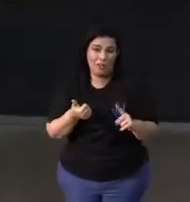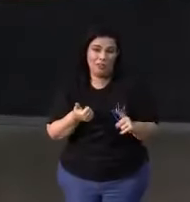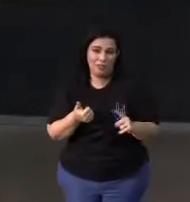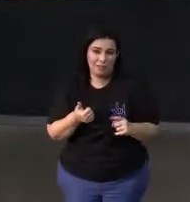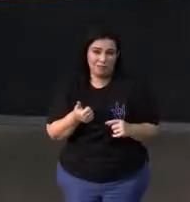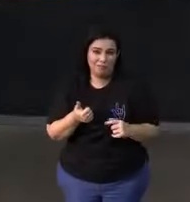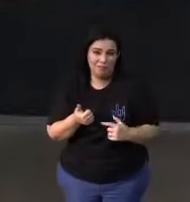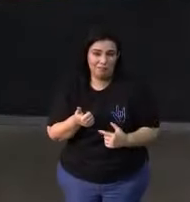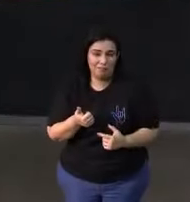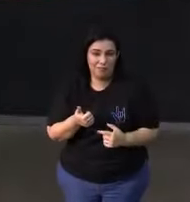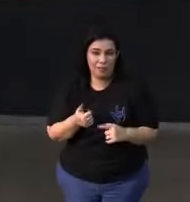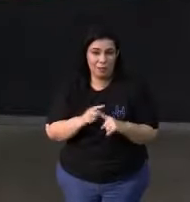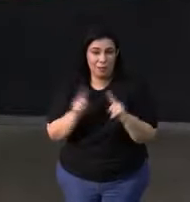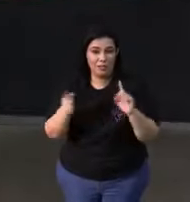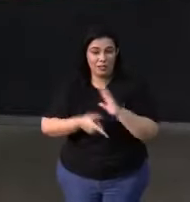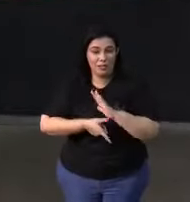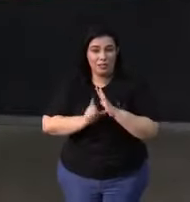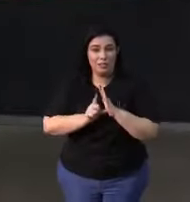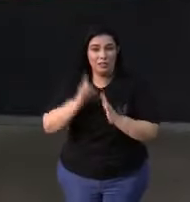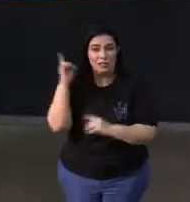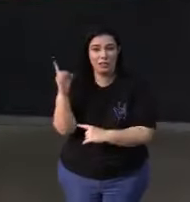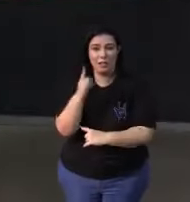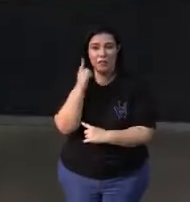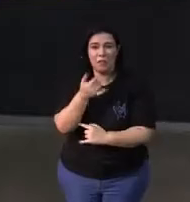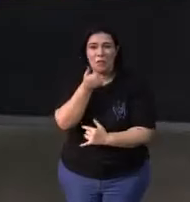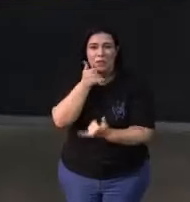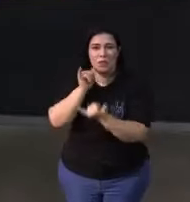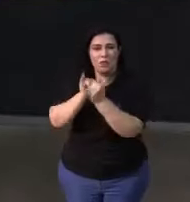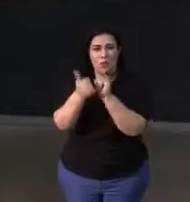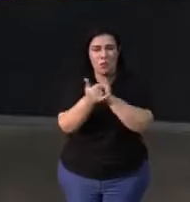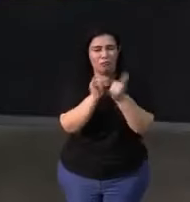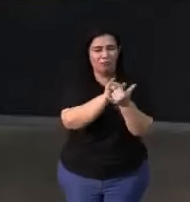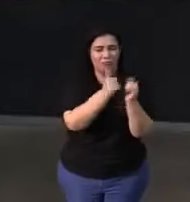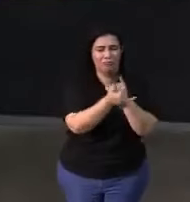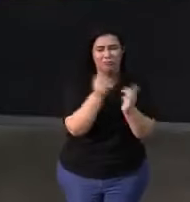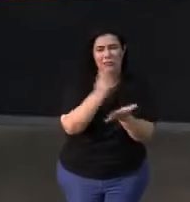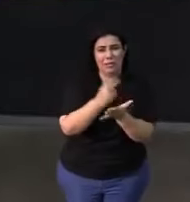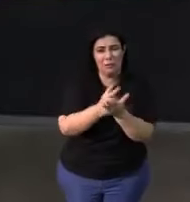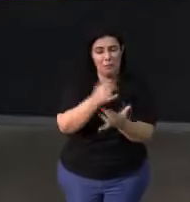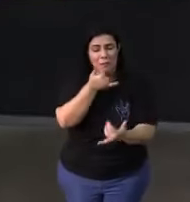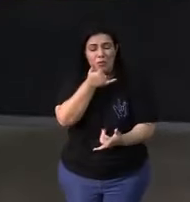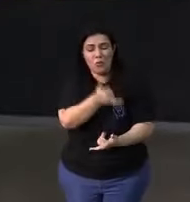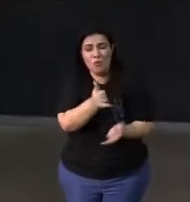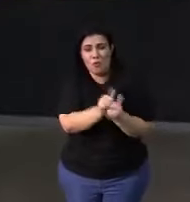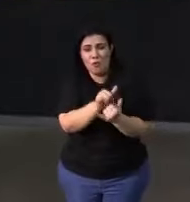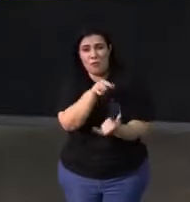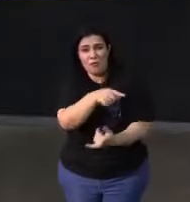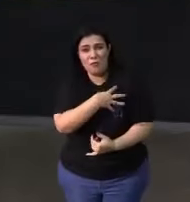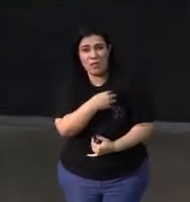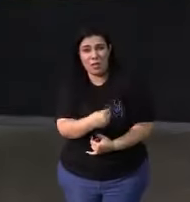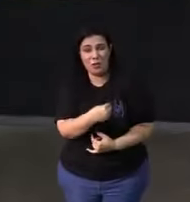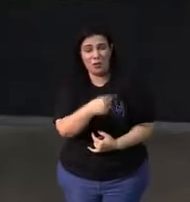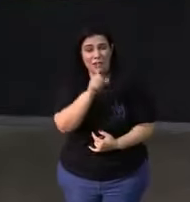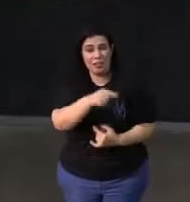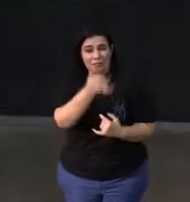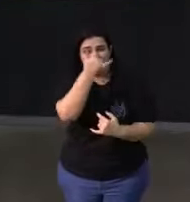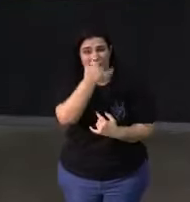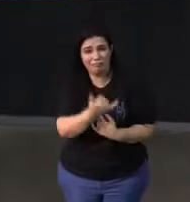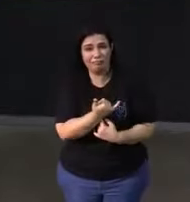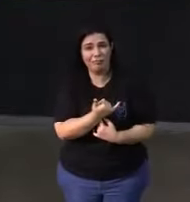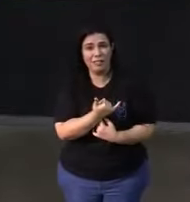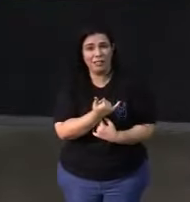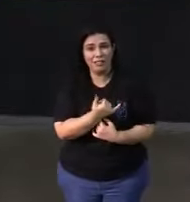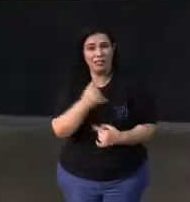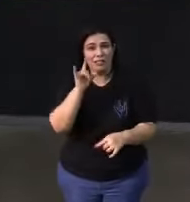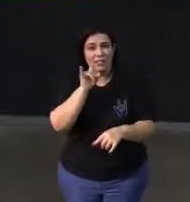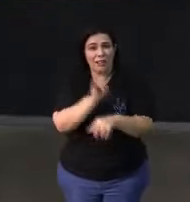vida. Mas antes disso, Davi sempre perdoou seus ofensores. Ele perdoou seu filho, que o traiu, que molestou